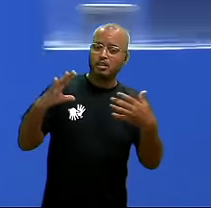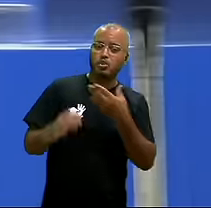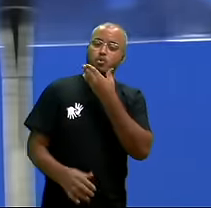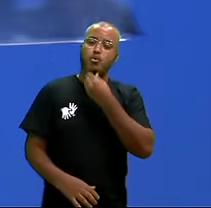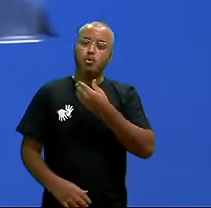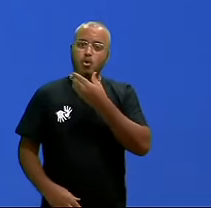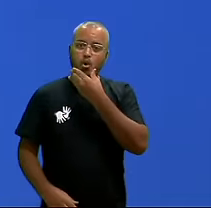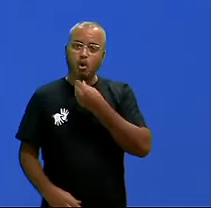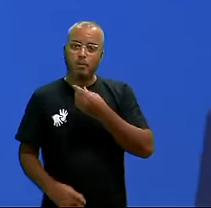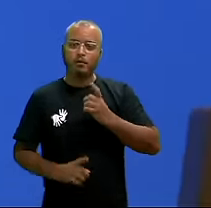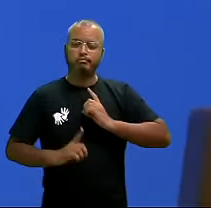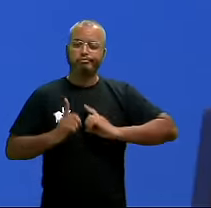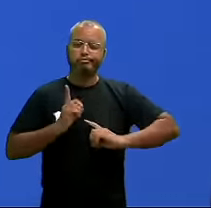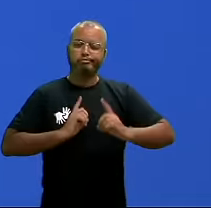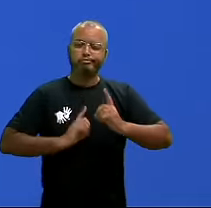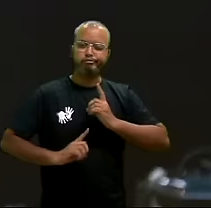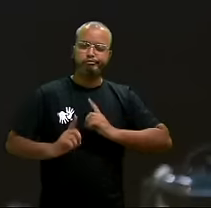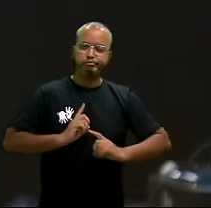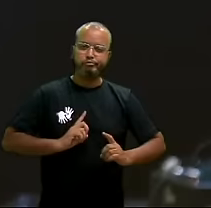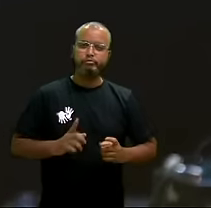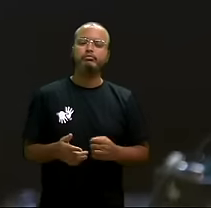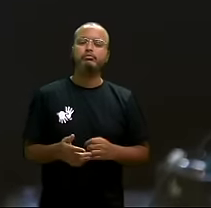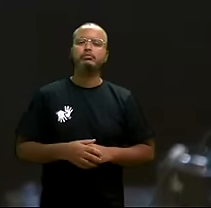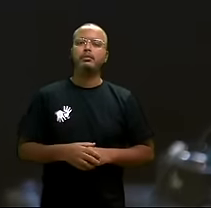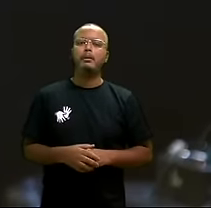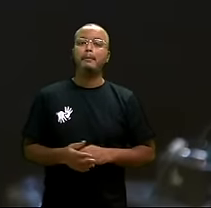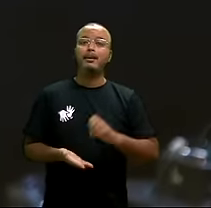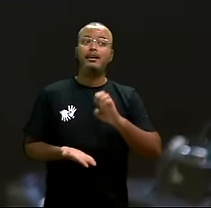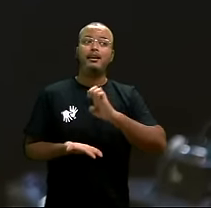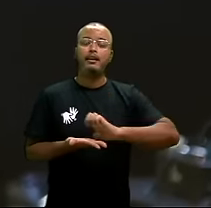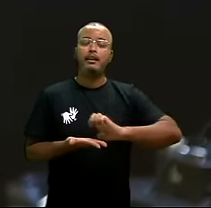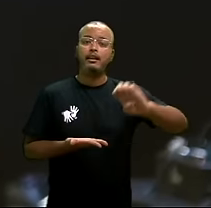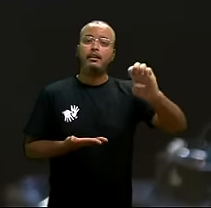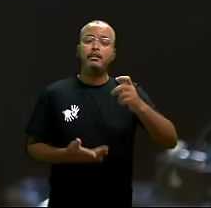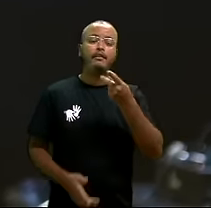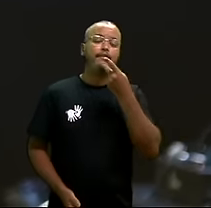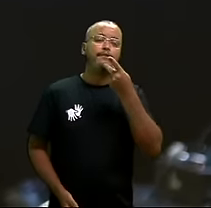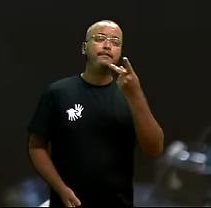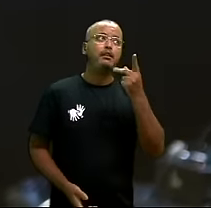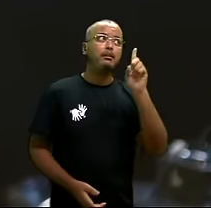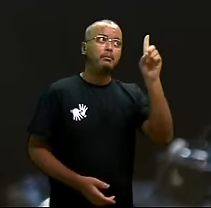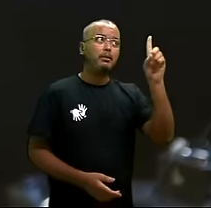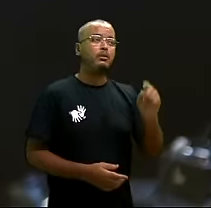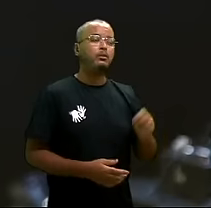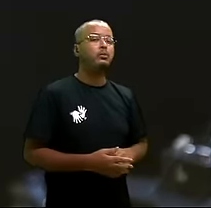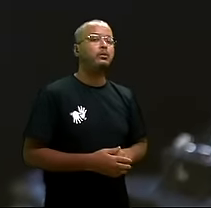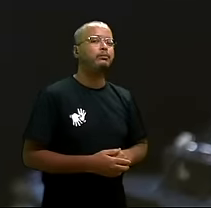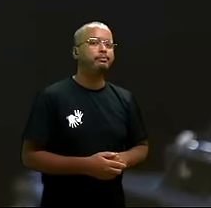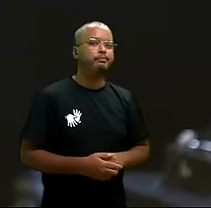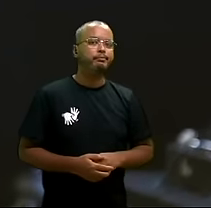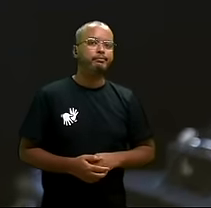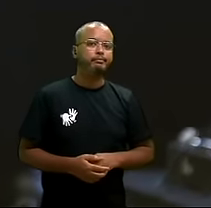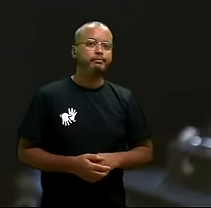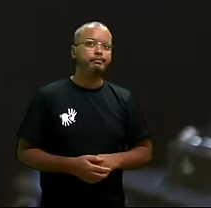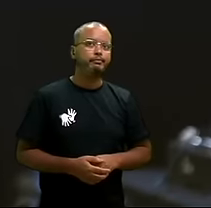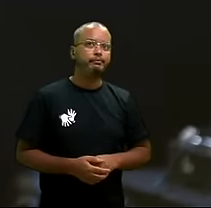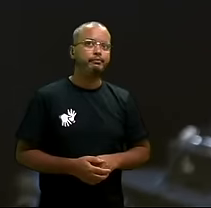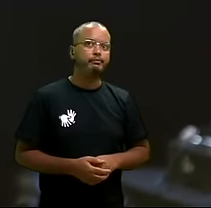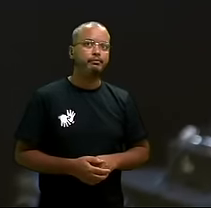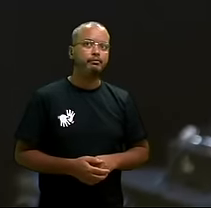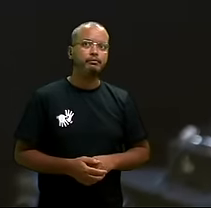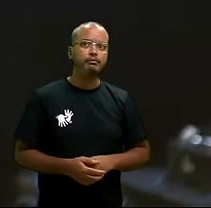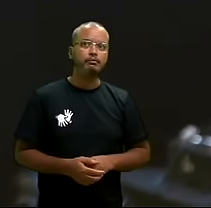provar. Toda pessoa deprimida diz isso aqui. Olha o que Elias diz para Deus. Versículo 3 do capítulo 1 Reis, capítulo 19. Você viu